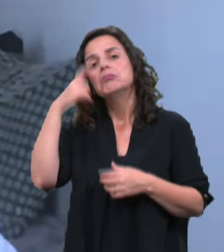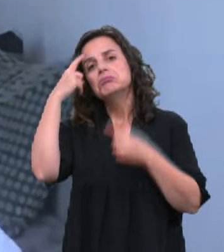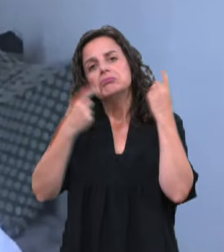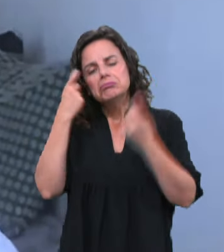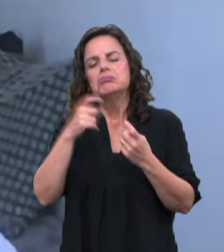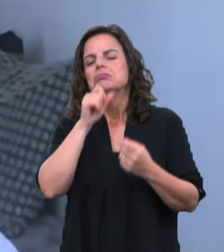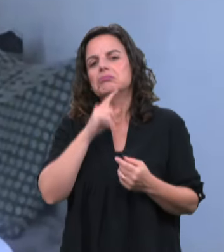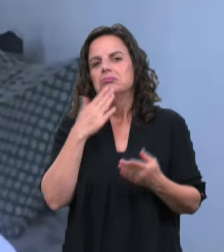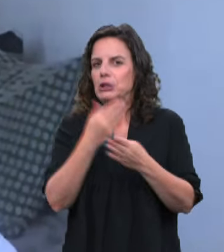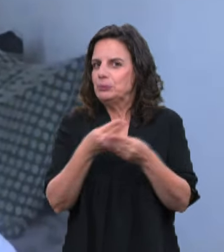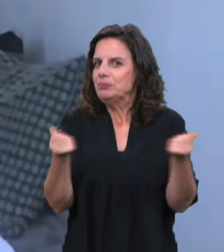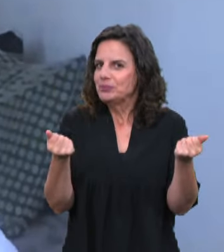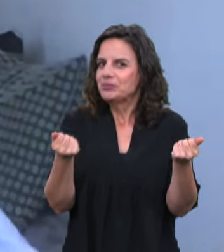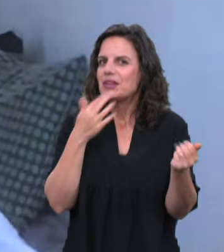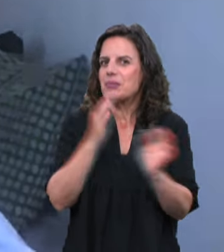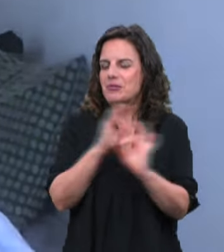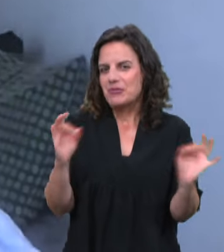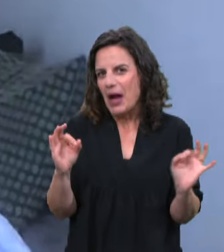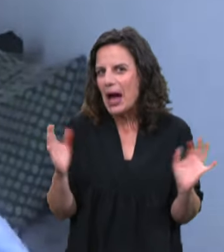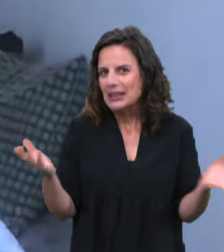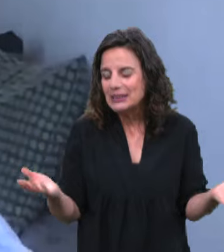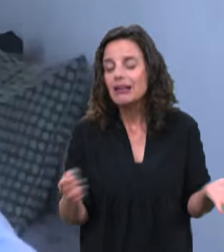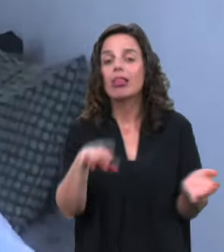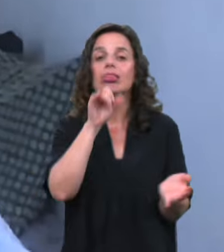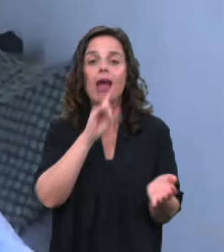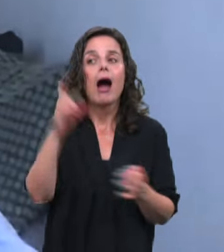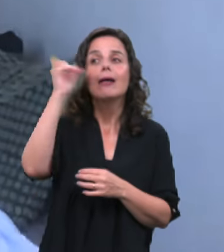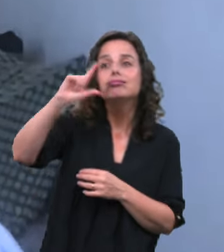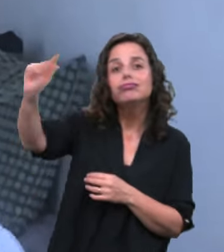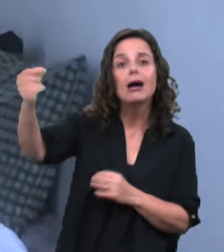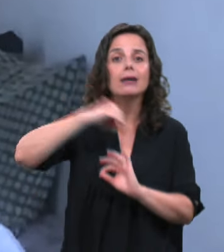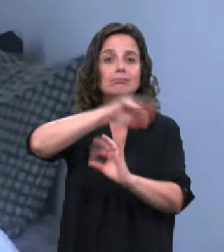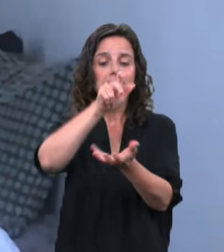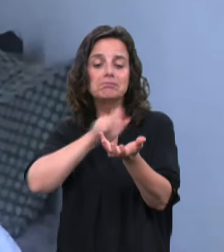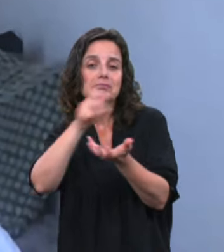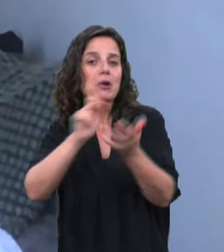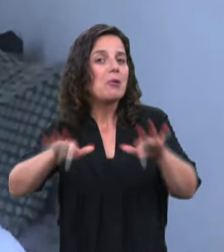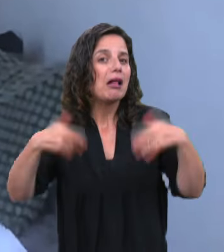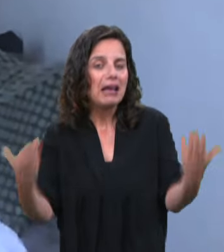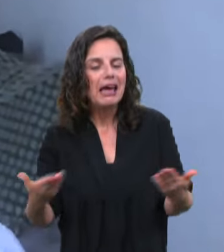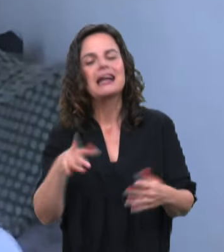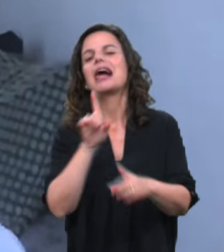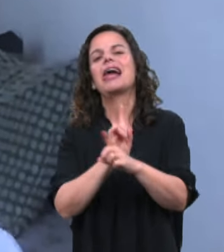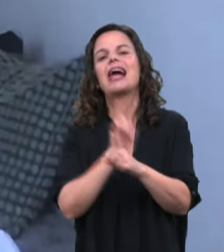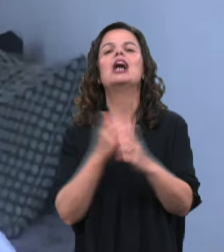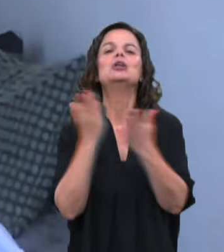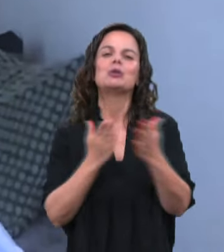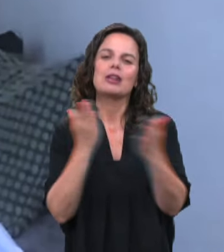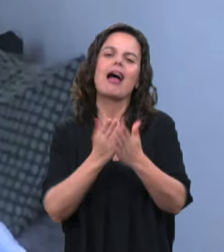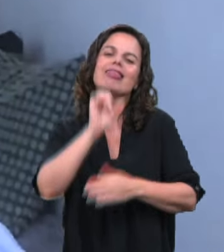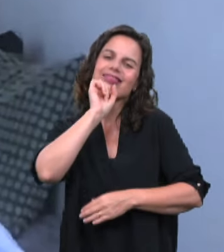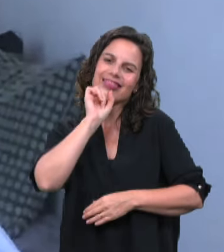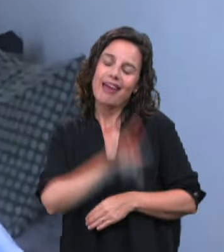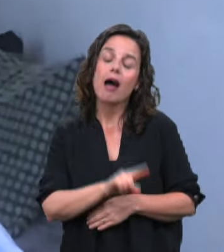altura, a solução perfeita. Posso estar longe, em qualquer parte do mundo, mas posso continuar a estudar